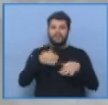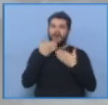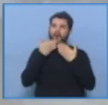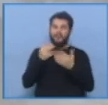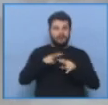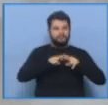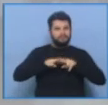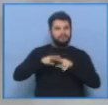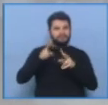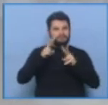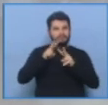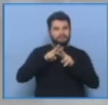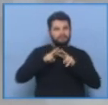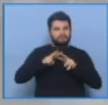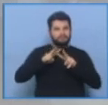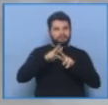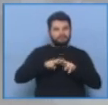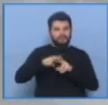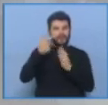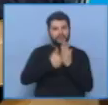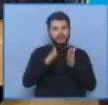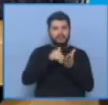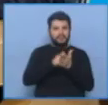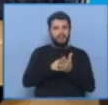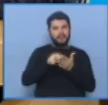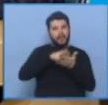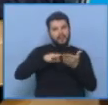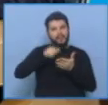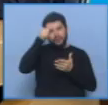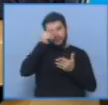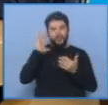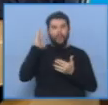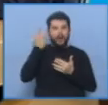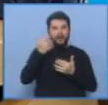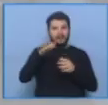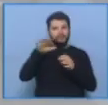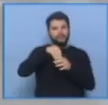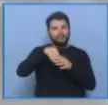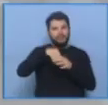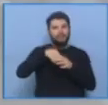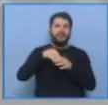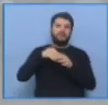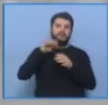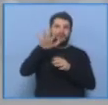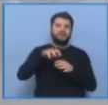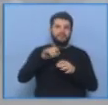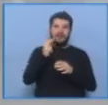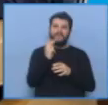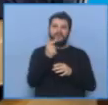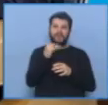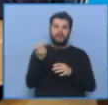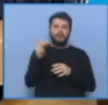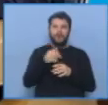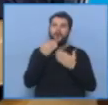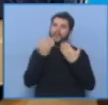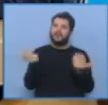terem analisado estes textos da Bíblia que são lidos nas missas de domingo, no contexto dessa cimeira que decorre no Vaticano. Muito obrigado por terem